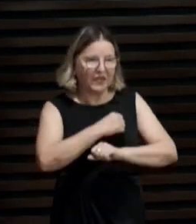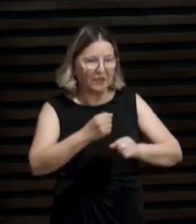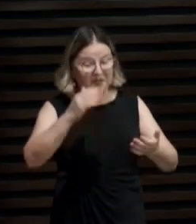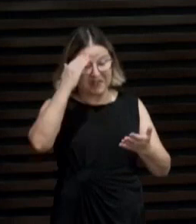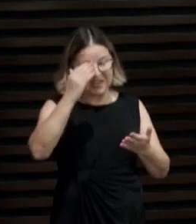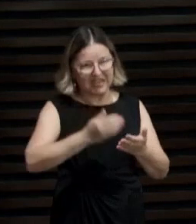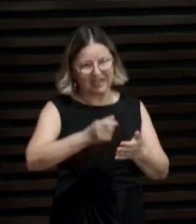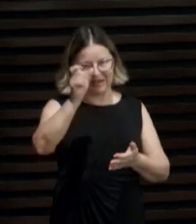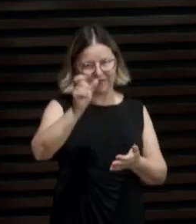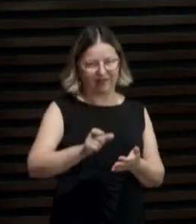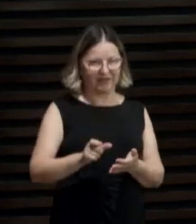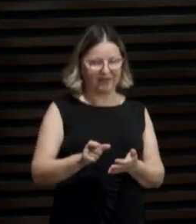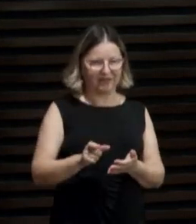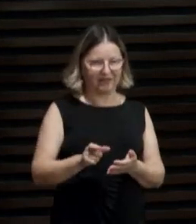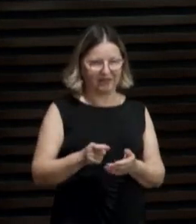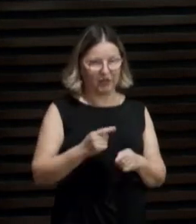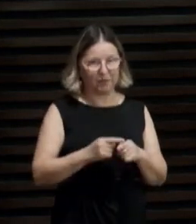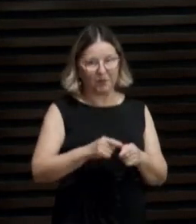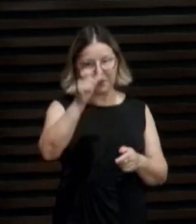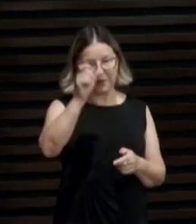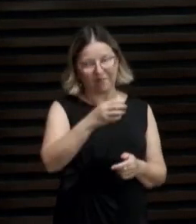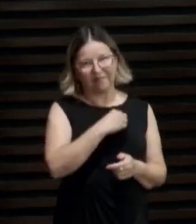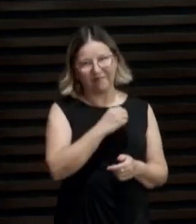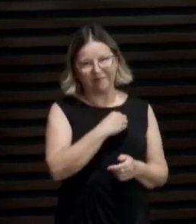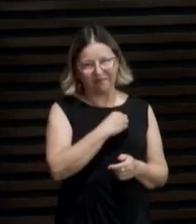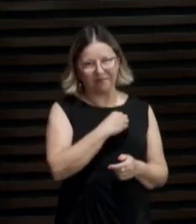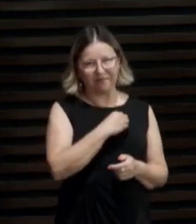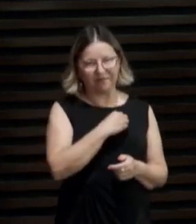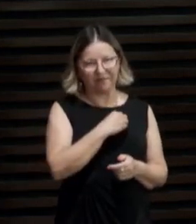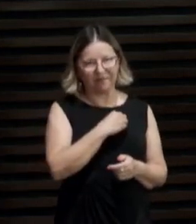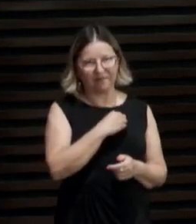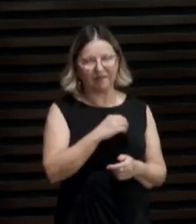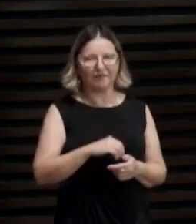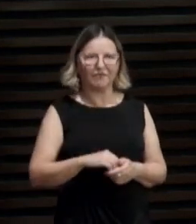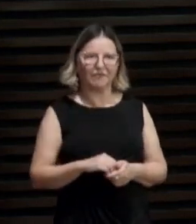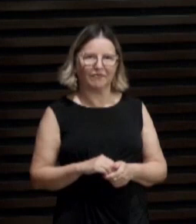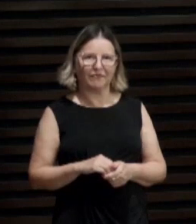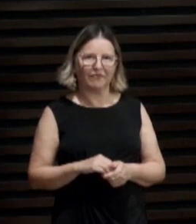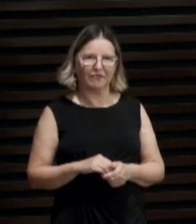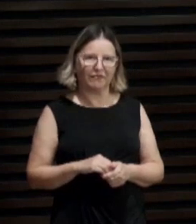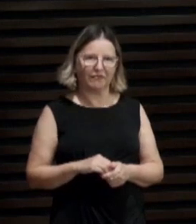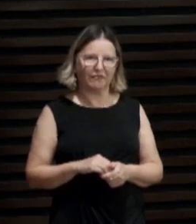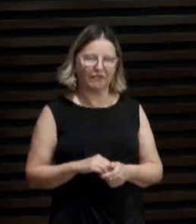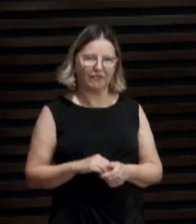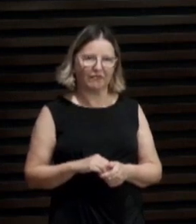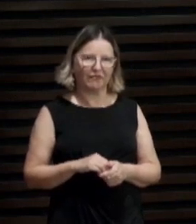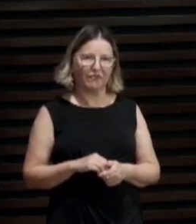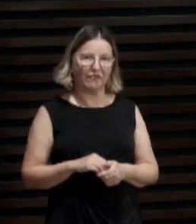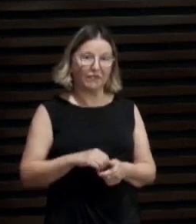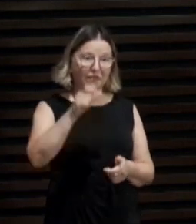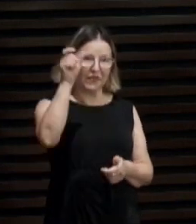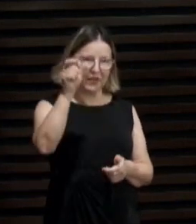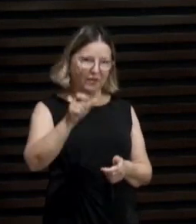homem, porque ele é caído. Ele é um homem mergulhado no pecado. O ser